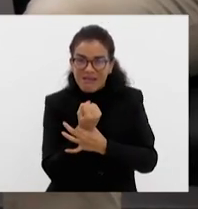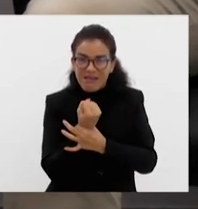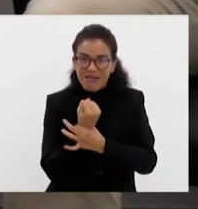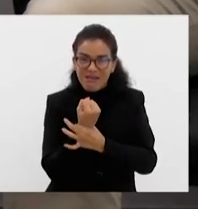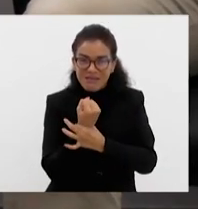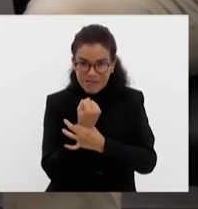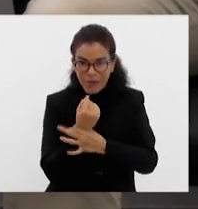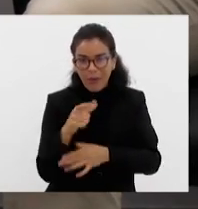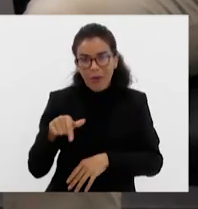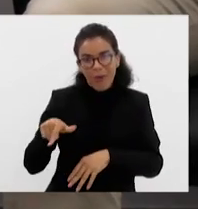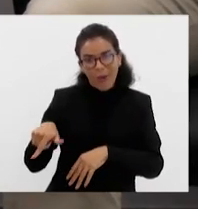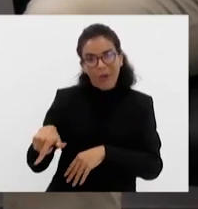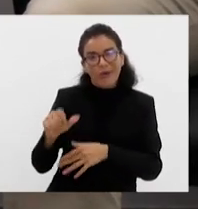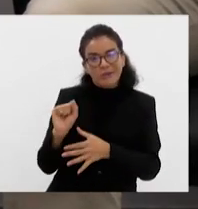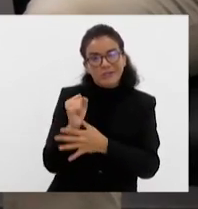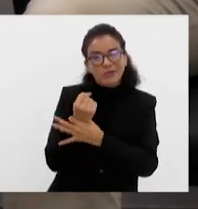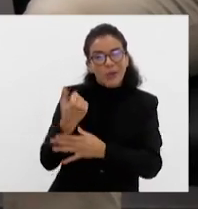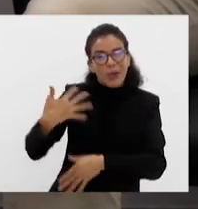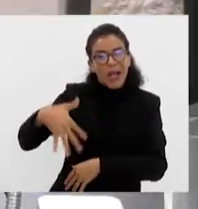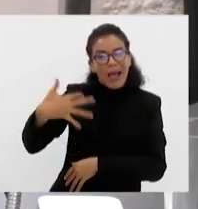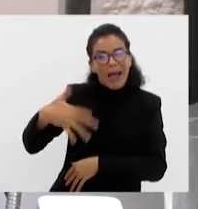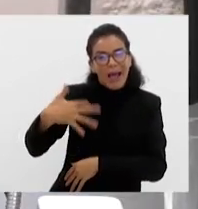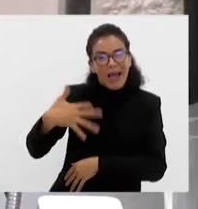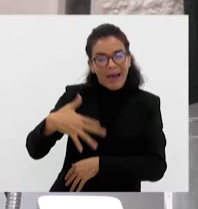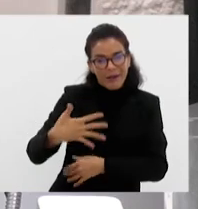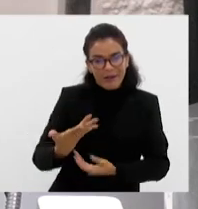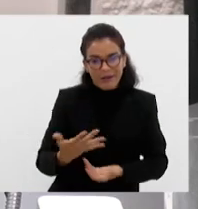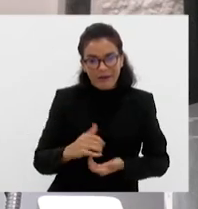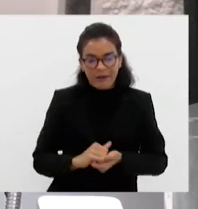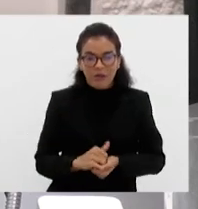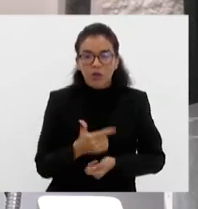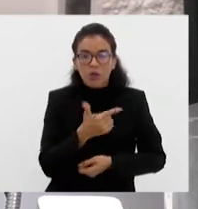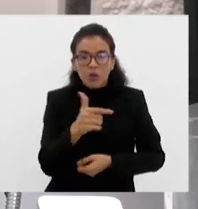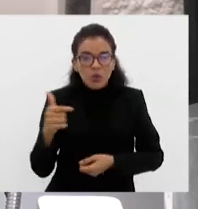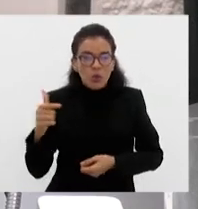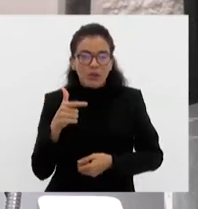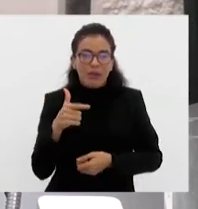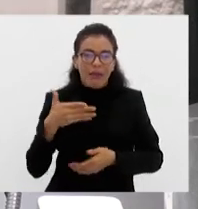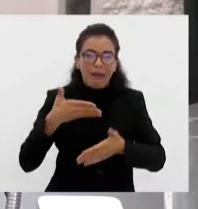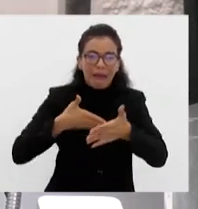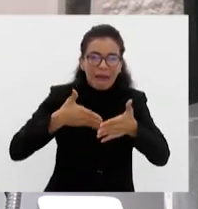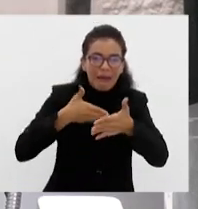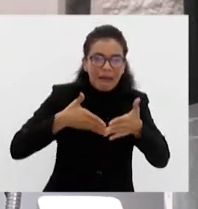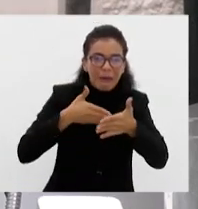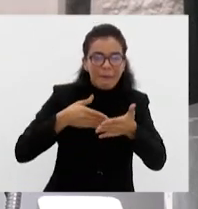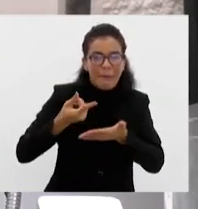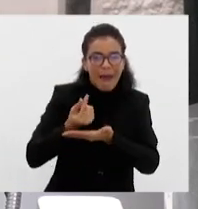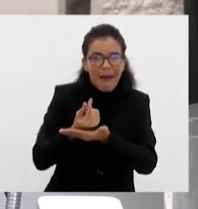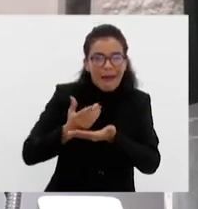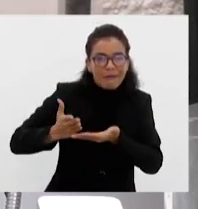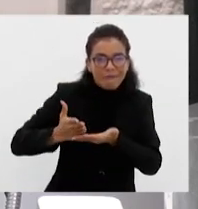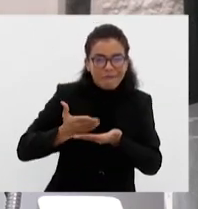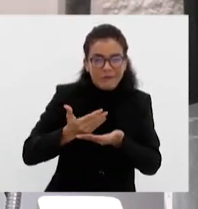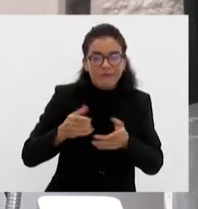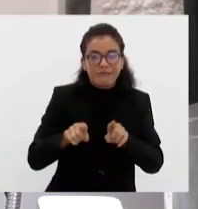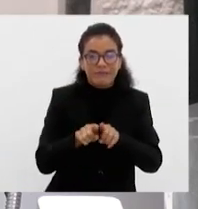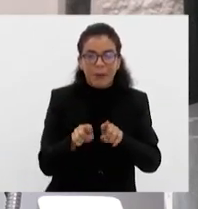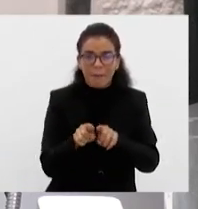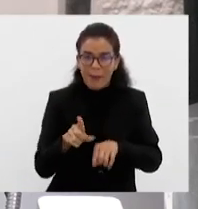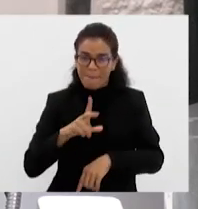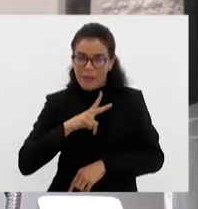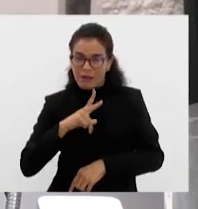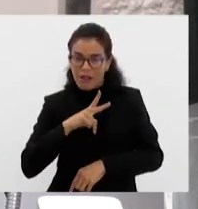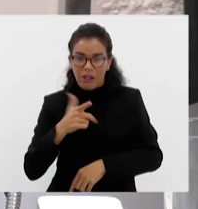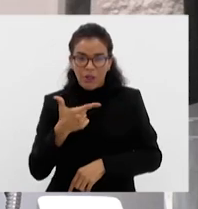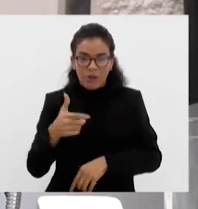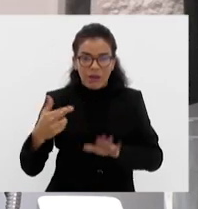mais caro. Então... Não aponta fonte de custeio, não apresenta impacto financeiro, impõe algo ao particular, não